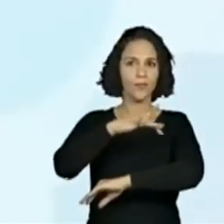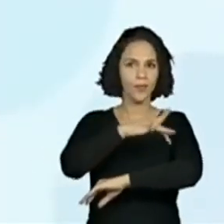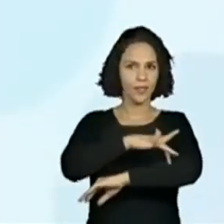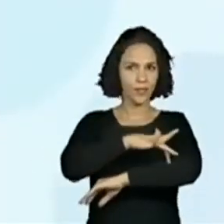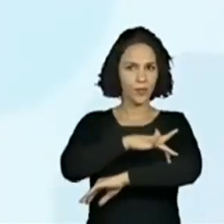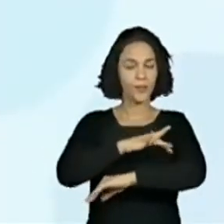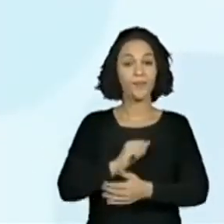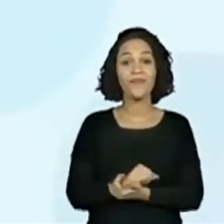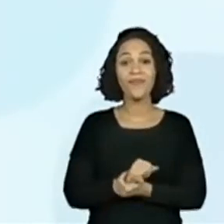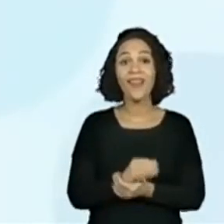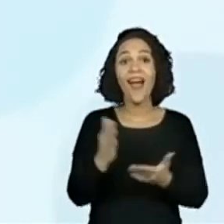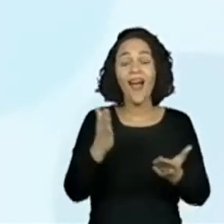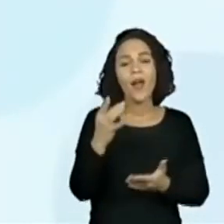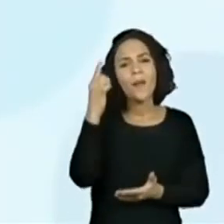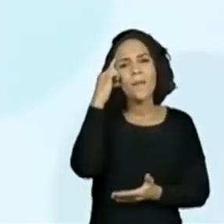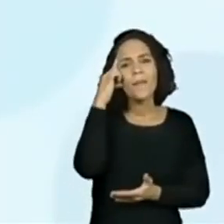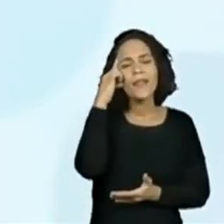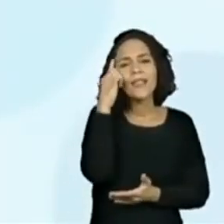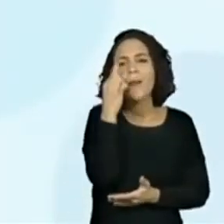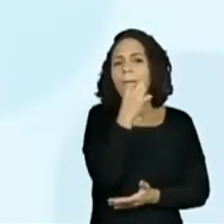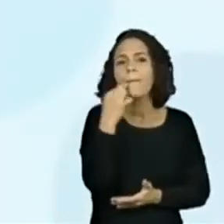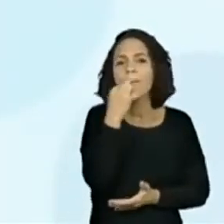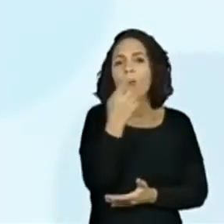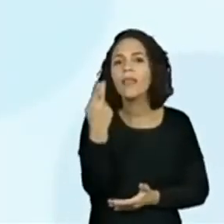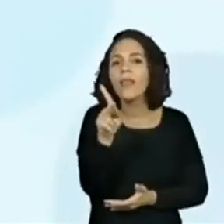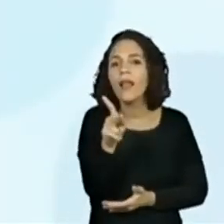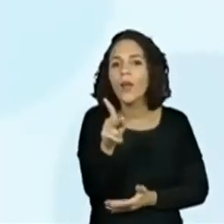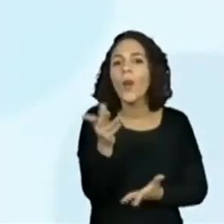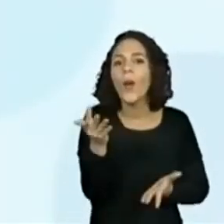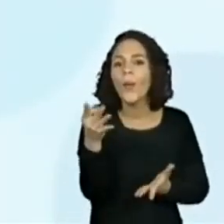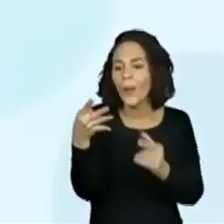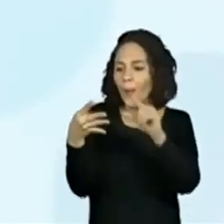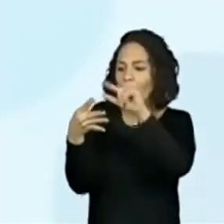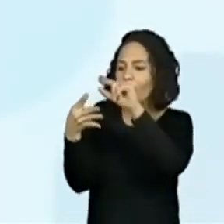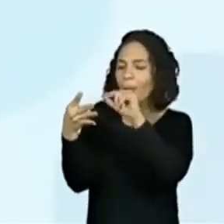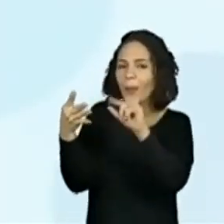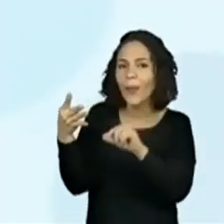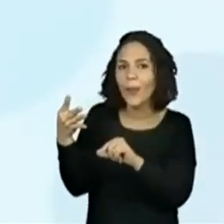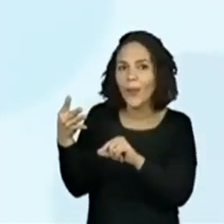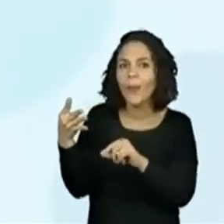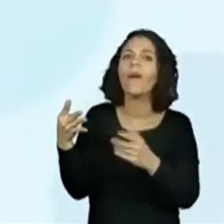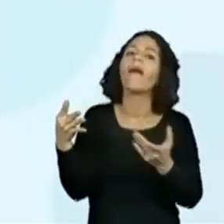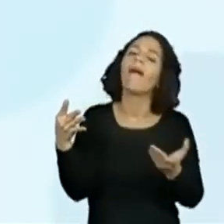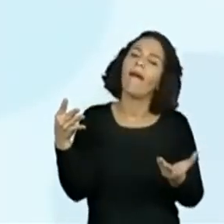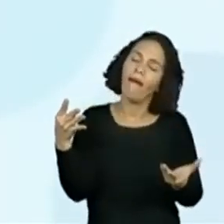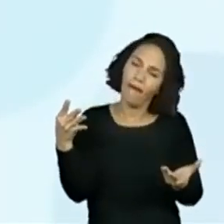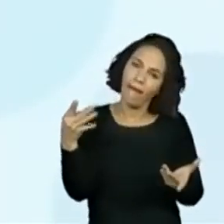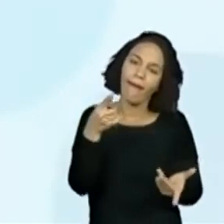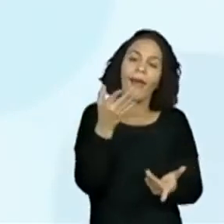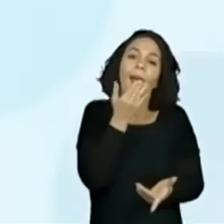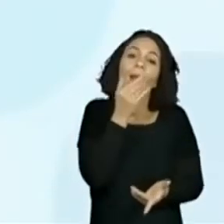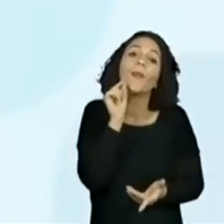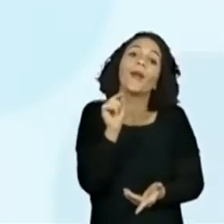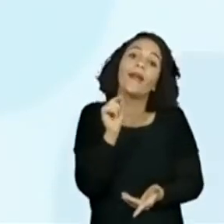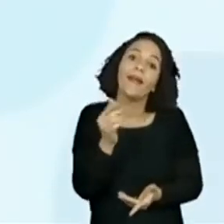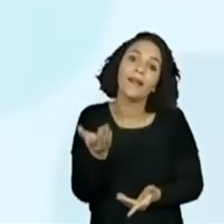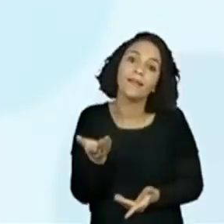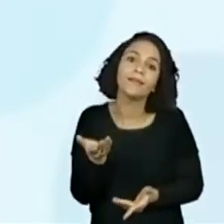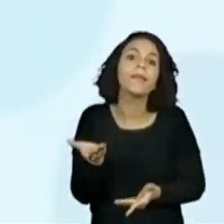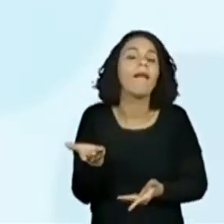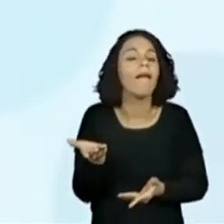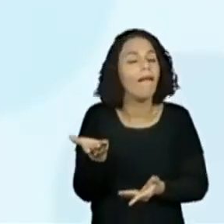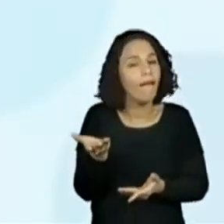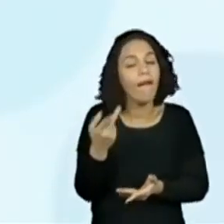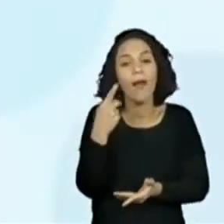E pensando aqui no aparelho bucal desse inseto, a gente pode afirmar, de acordo com a alimentação do inseto, que